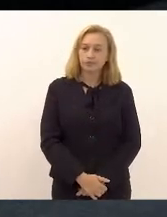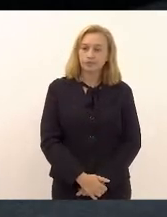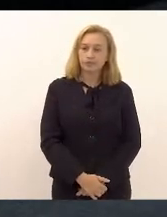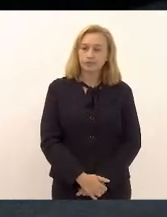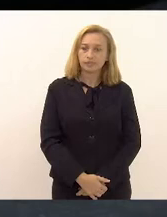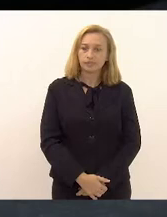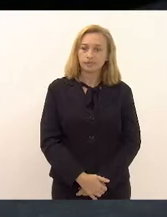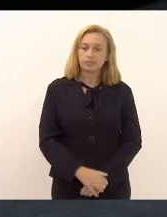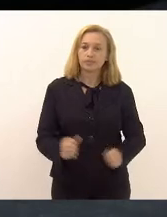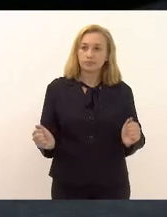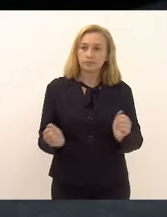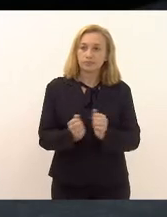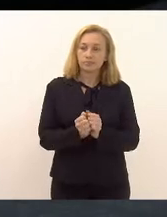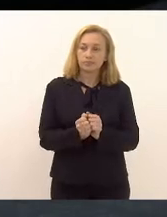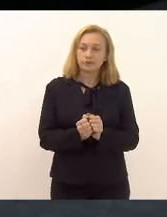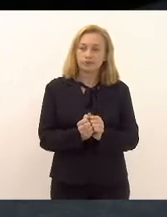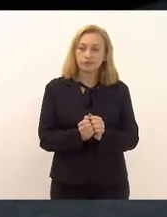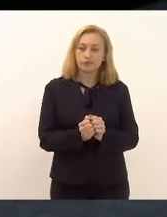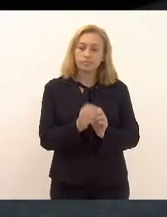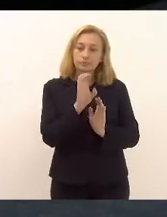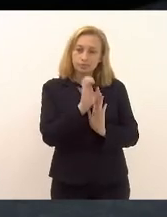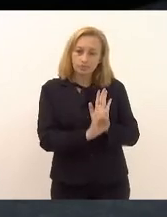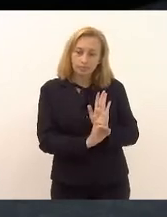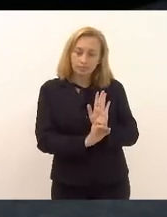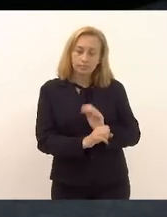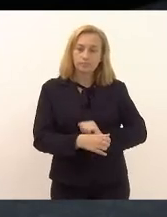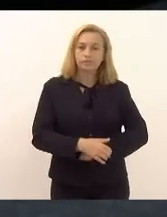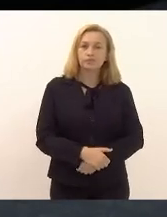legalidade com emendas. Emenda